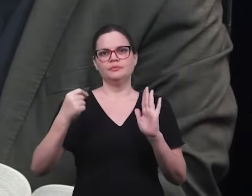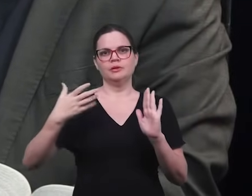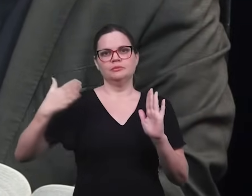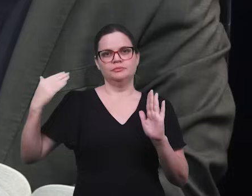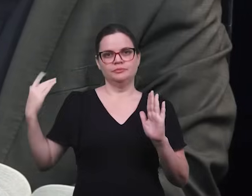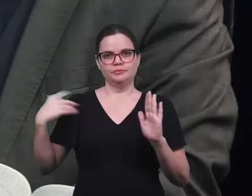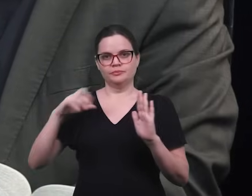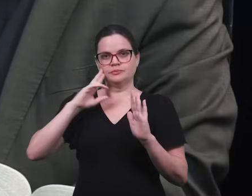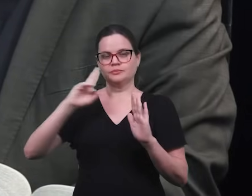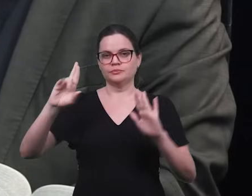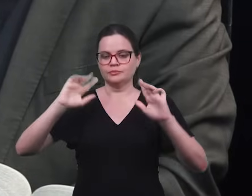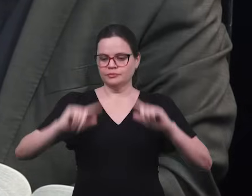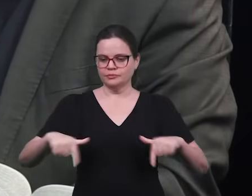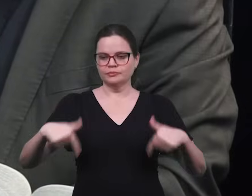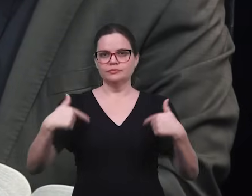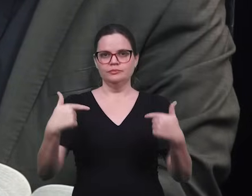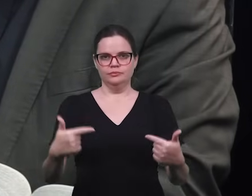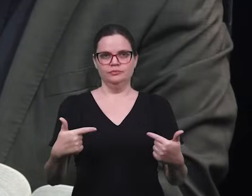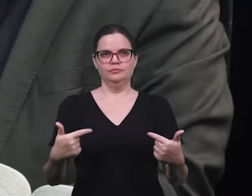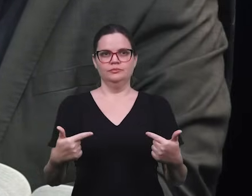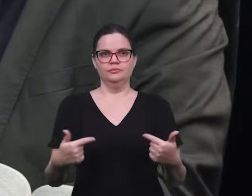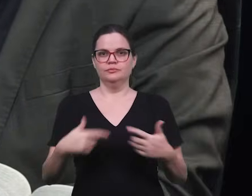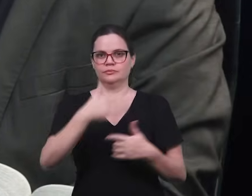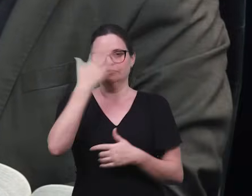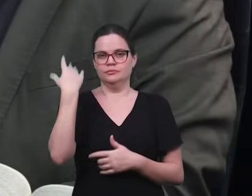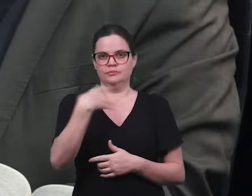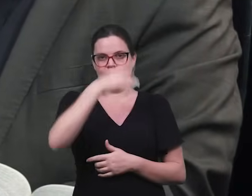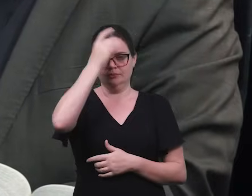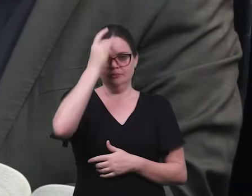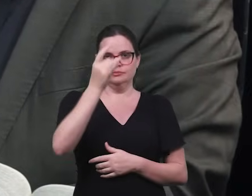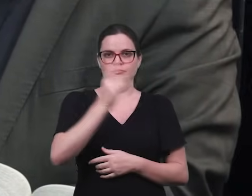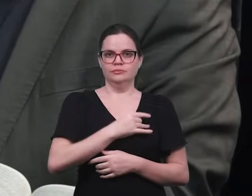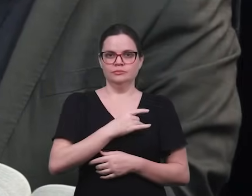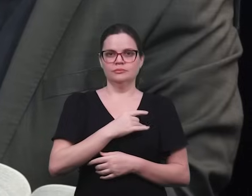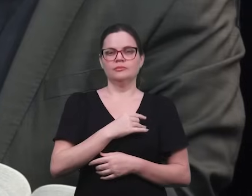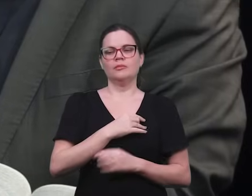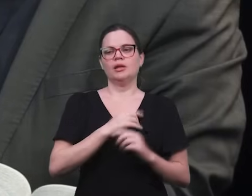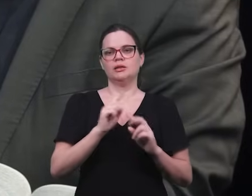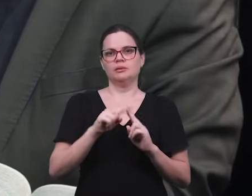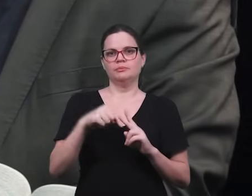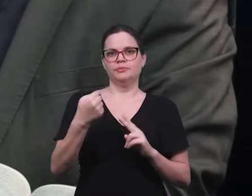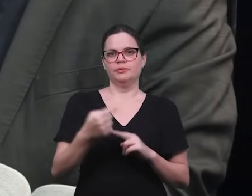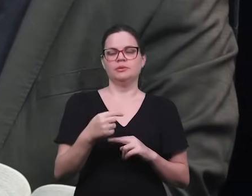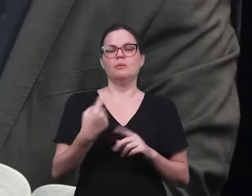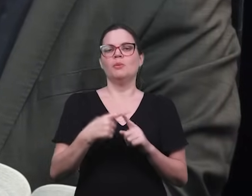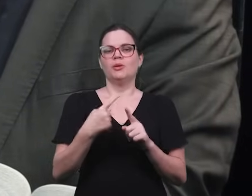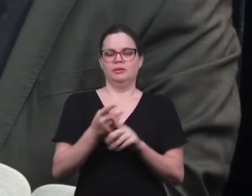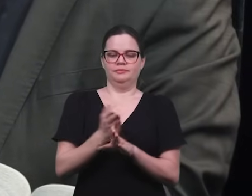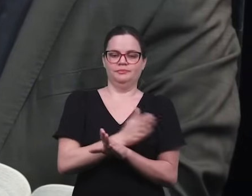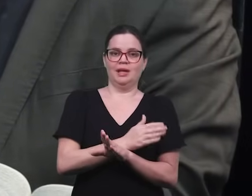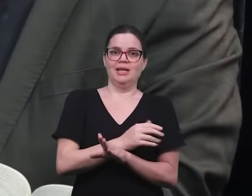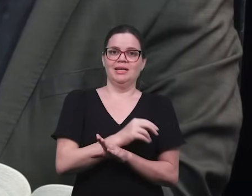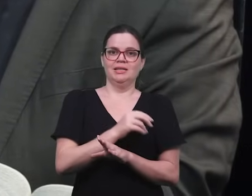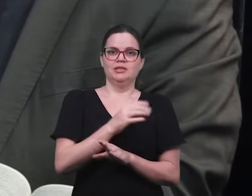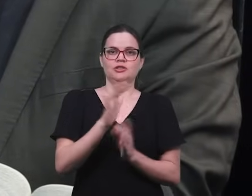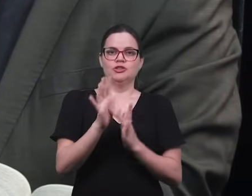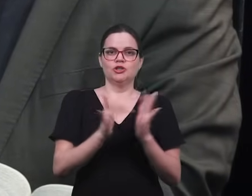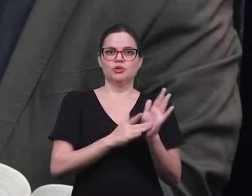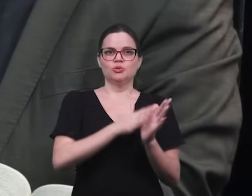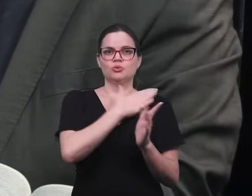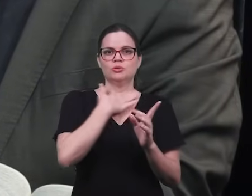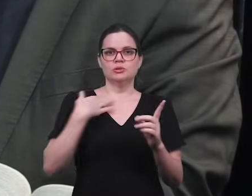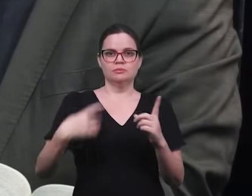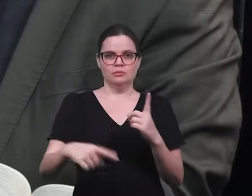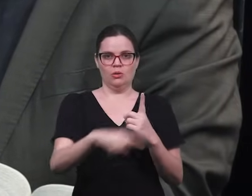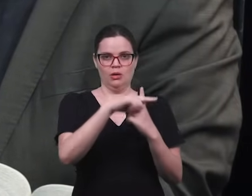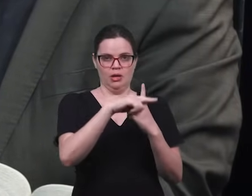passado. Então, quando o povo é batizado com o Espírito Santo, 50 dias depois da morte e ressurreição de Jesus, da morte de Jesus, na